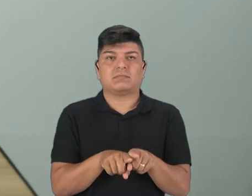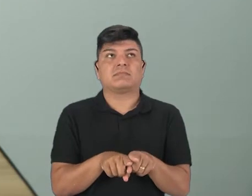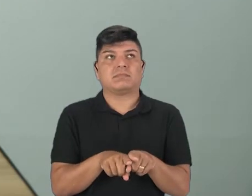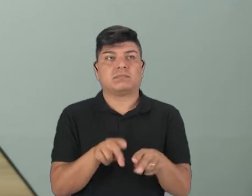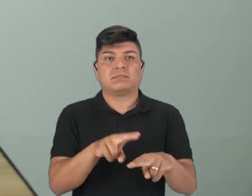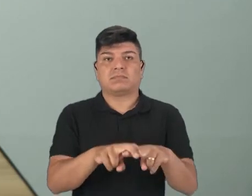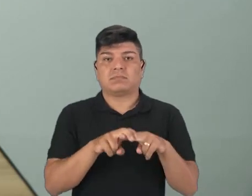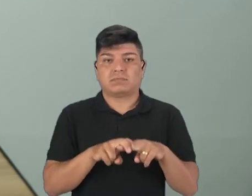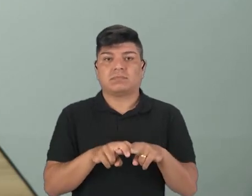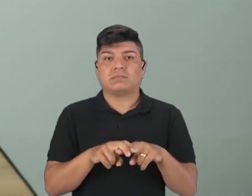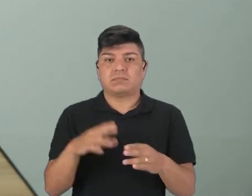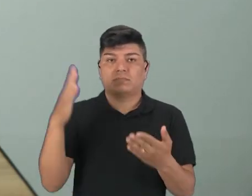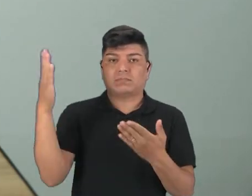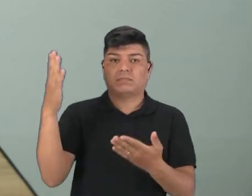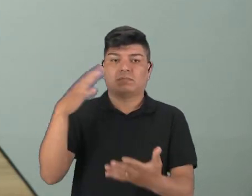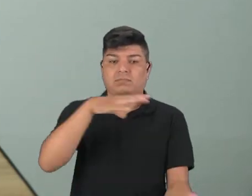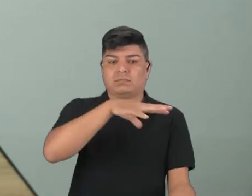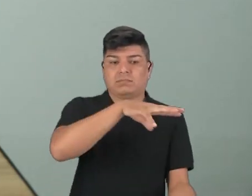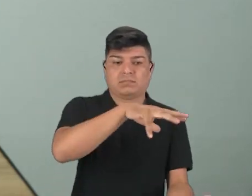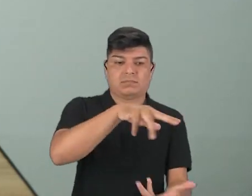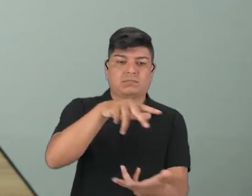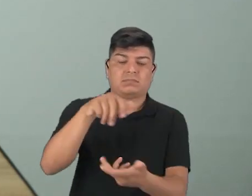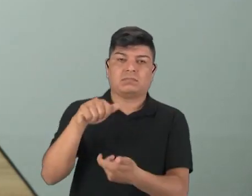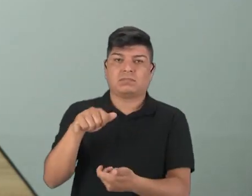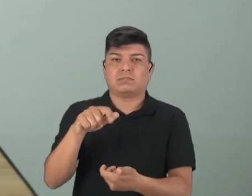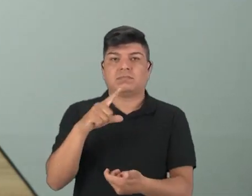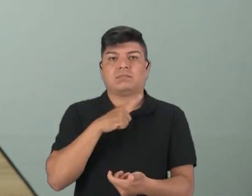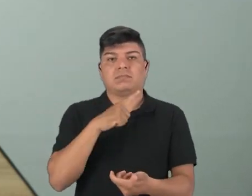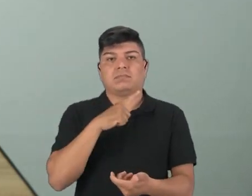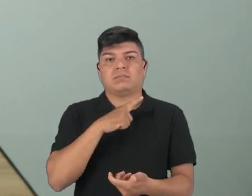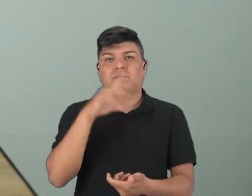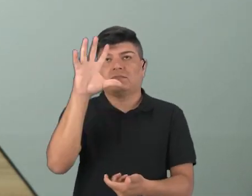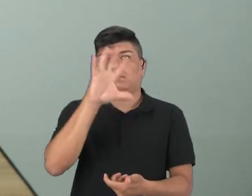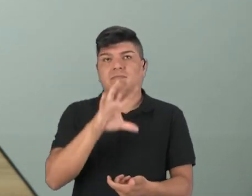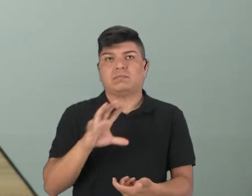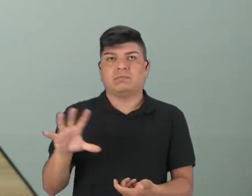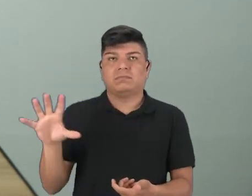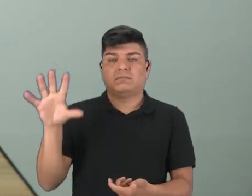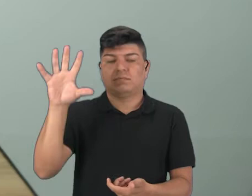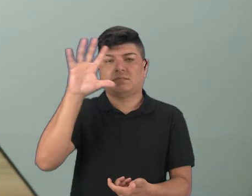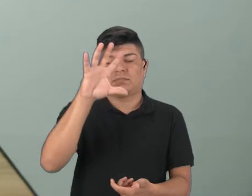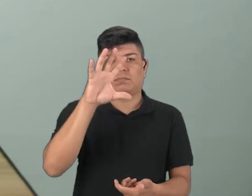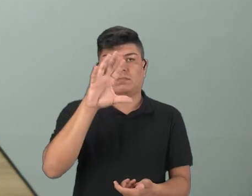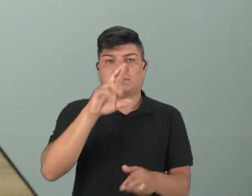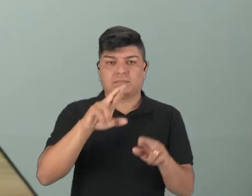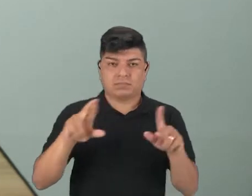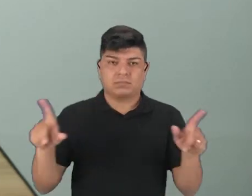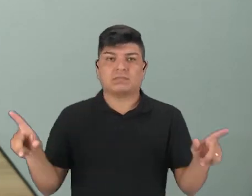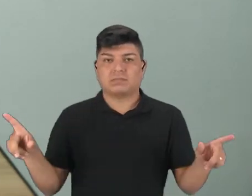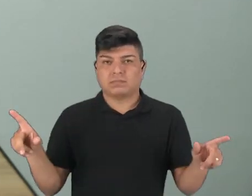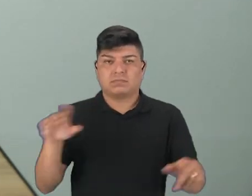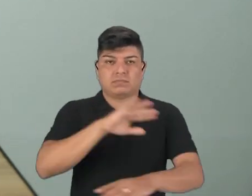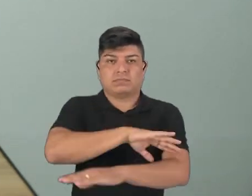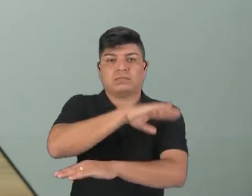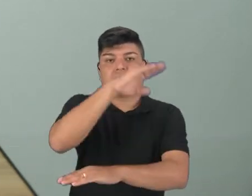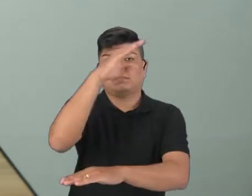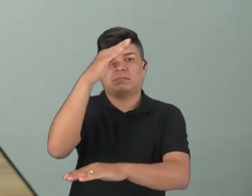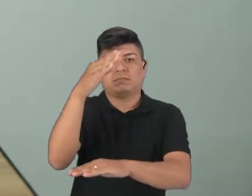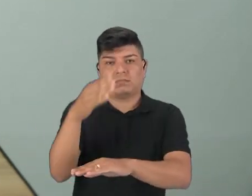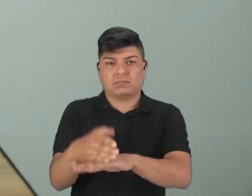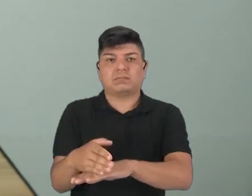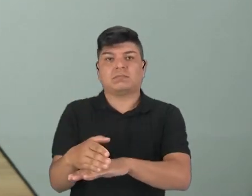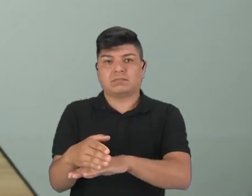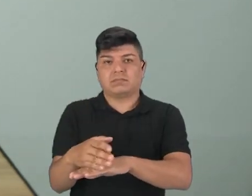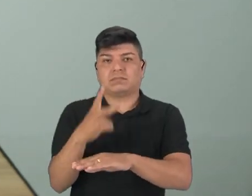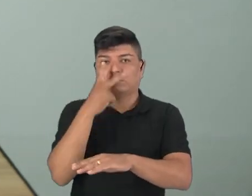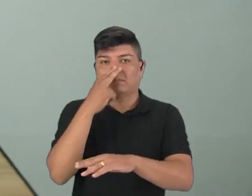Então, essa do planeta Terra, por exemplo, ela tem uma forma espacial bastante diferente que a da montanha, que é